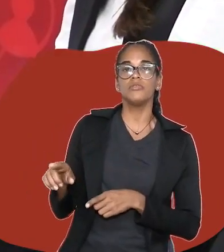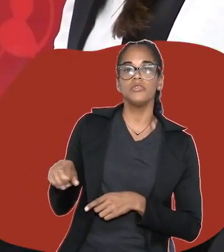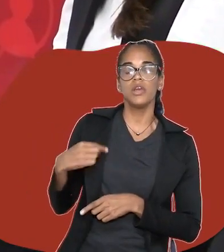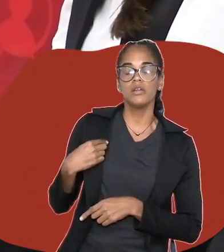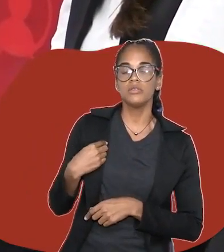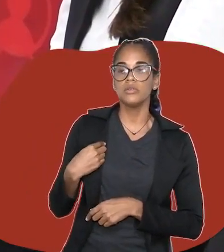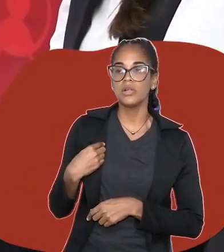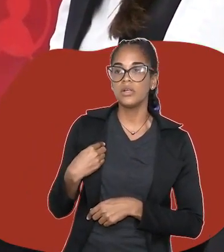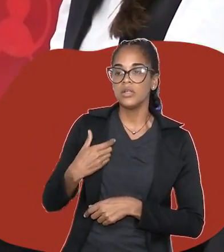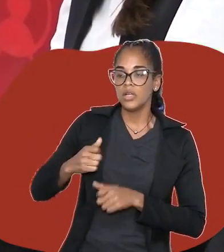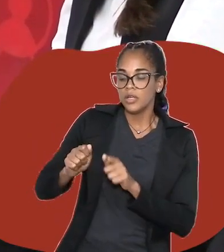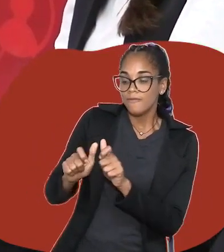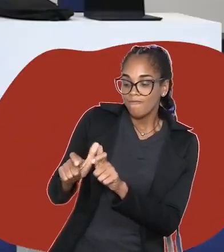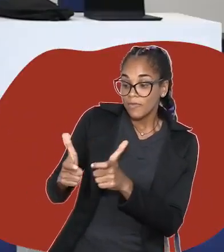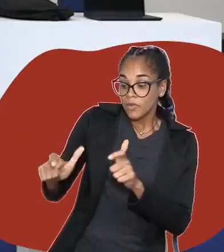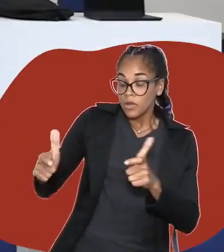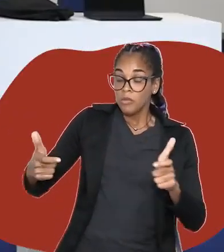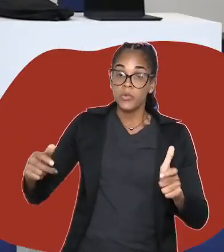muito desafiadora, né,